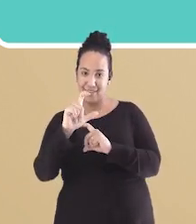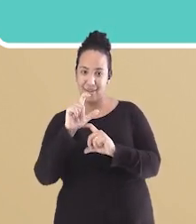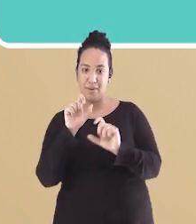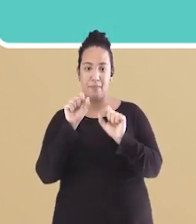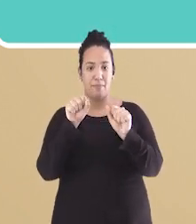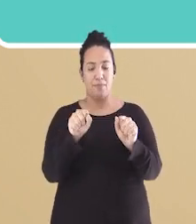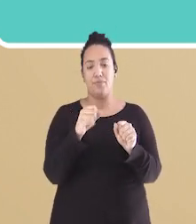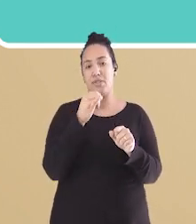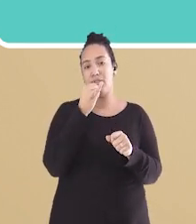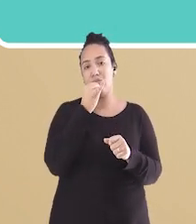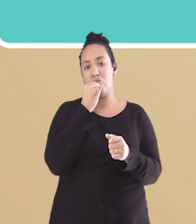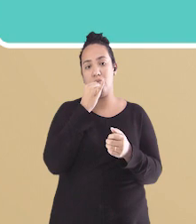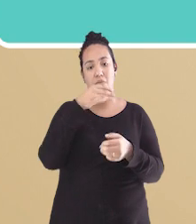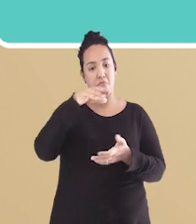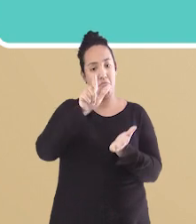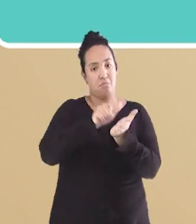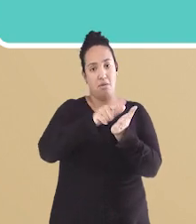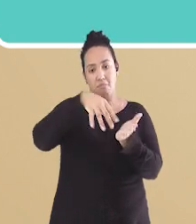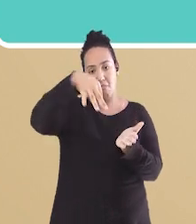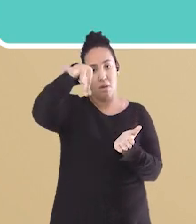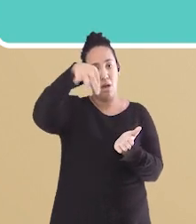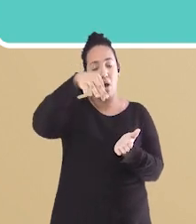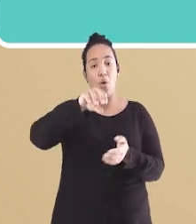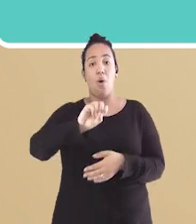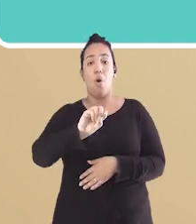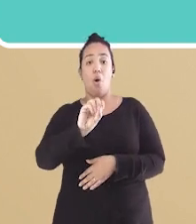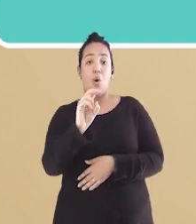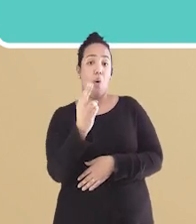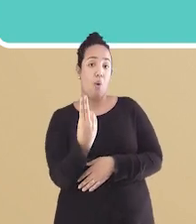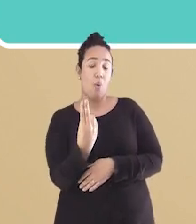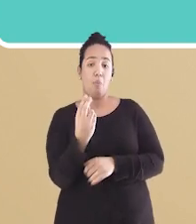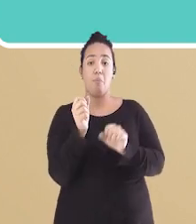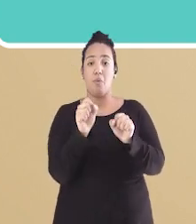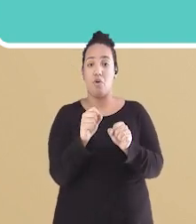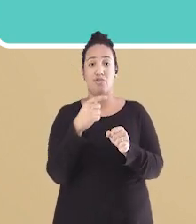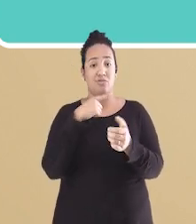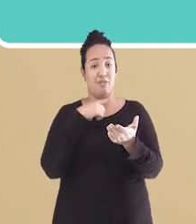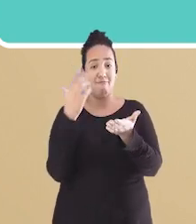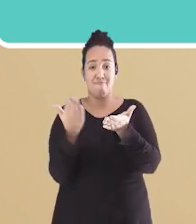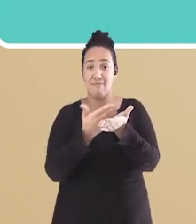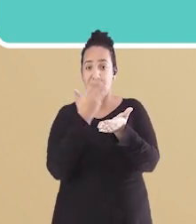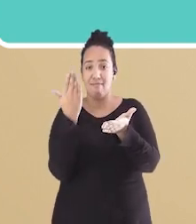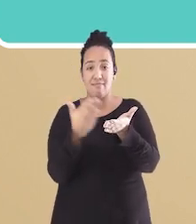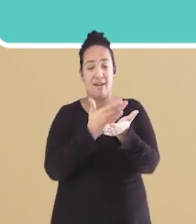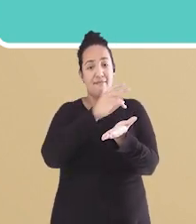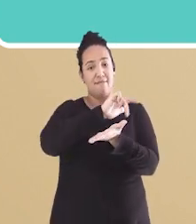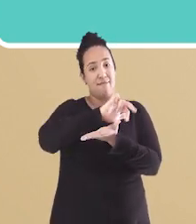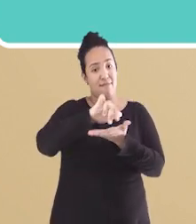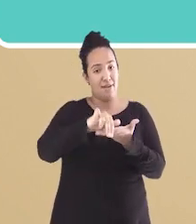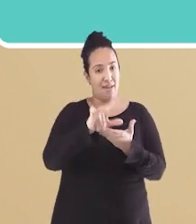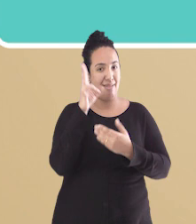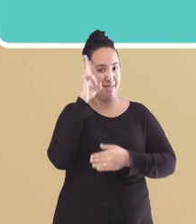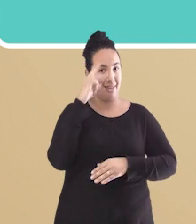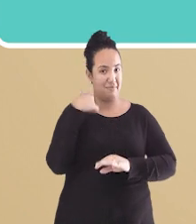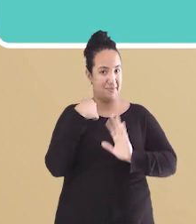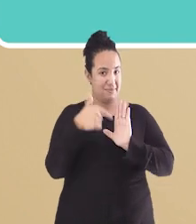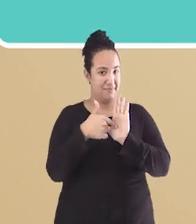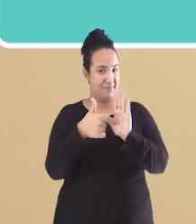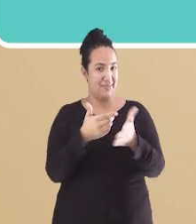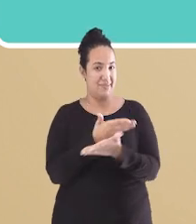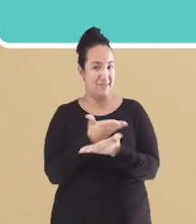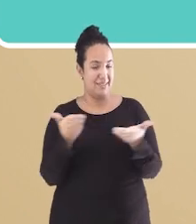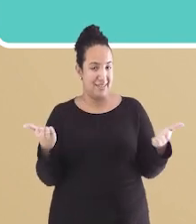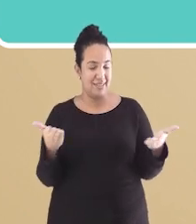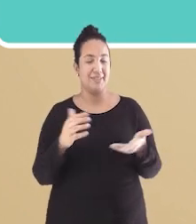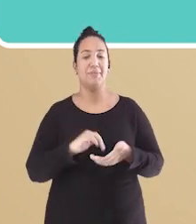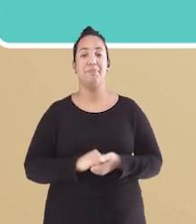do tamanho de uma página inteira ou ser compostas de várias páginas, como apresentei há pouco para